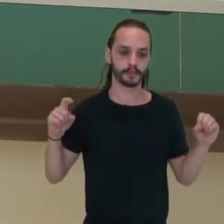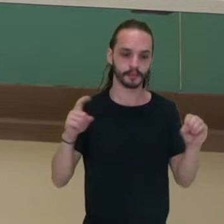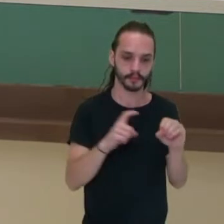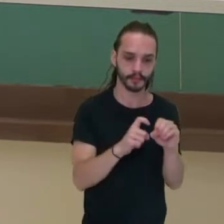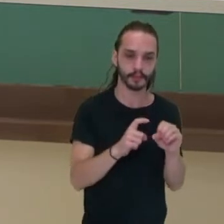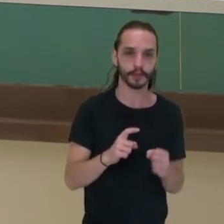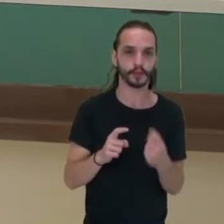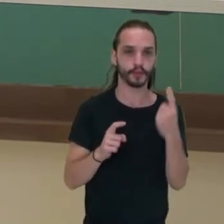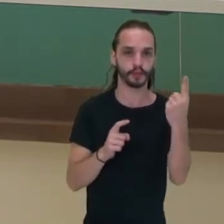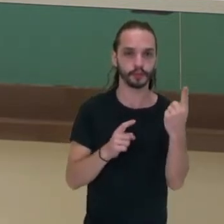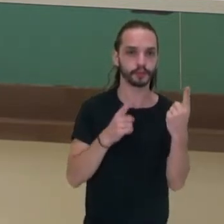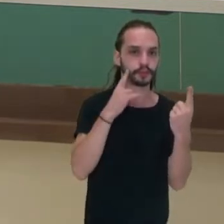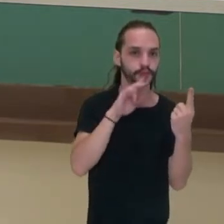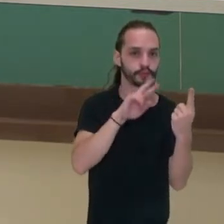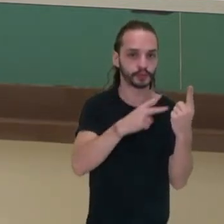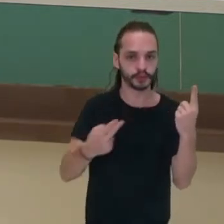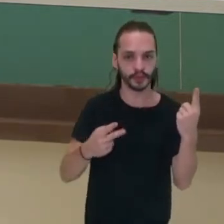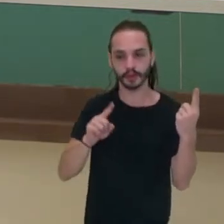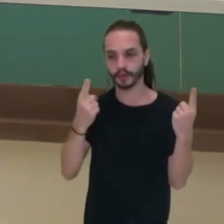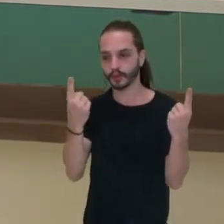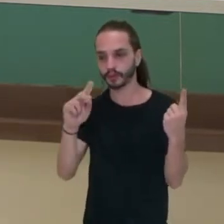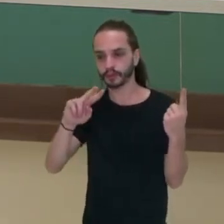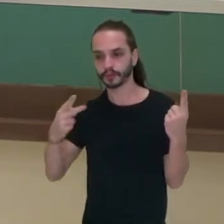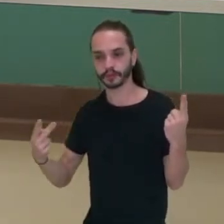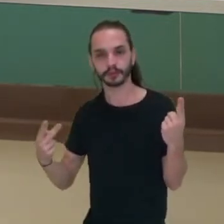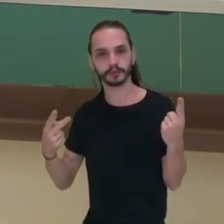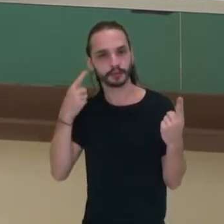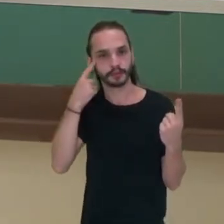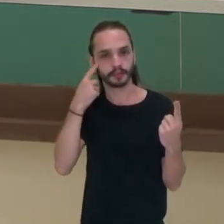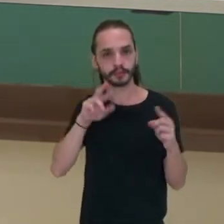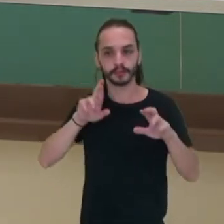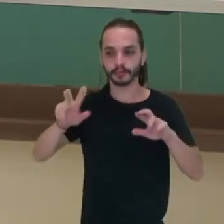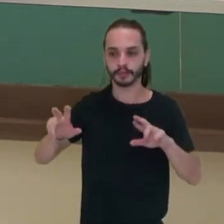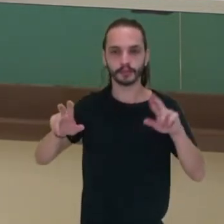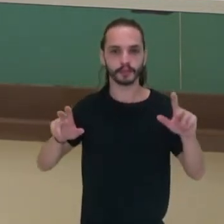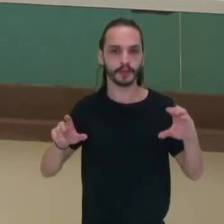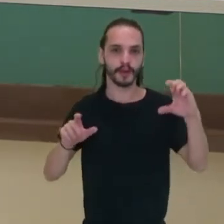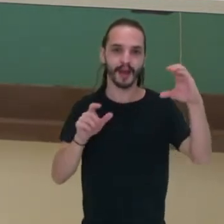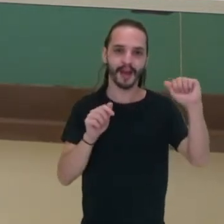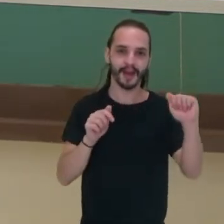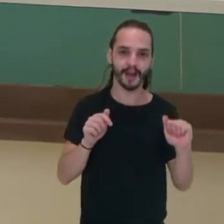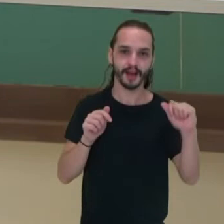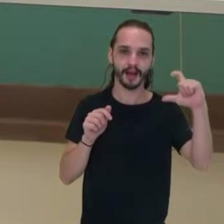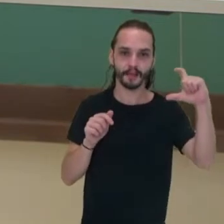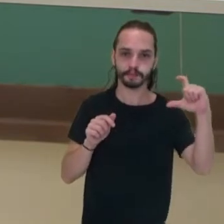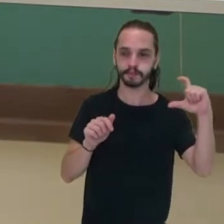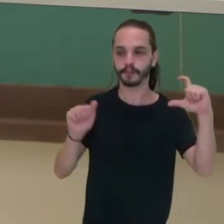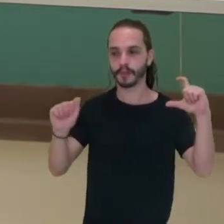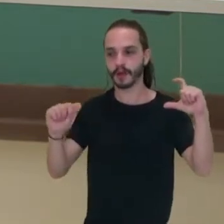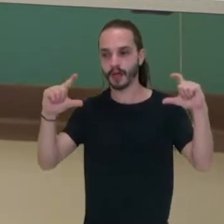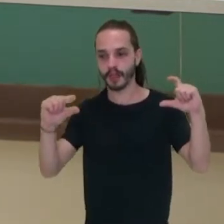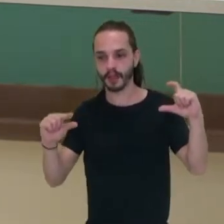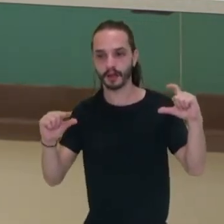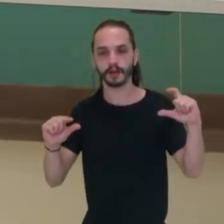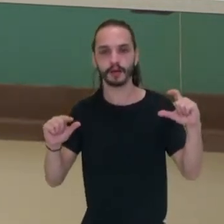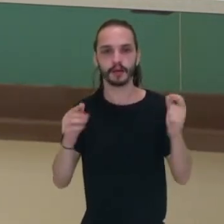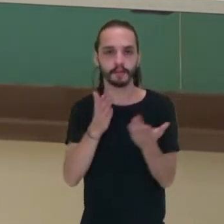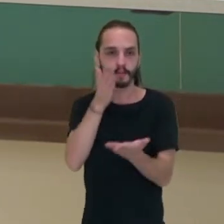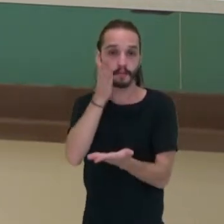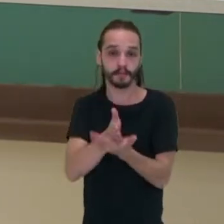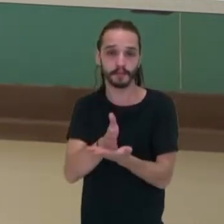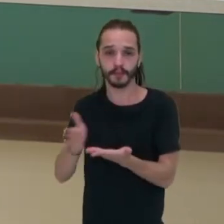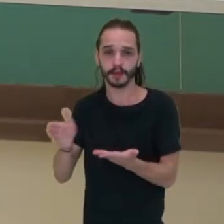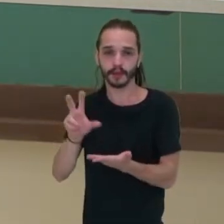dos genes de cada par e a outra metade o outro gene, tá? Considerando lá o azão e o azinho, metade já teria o azão, metade já teria